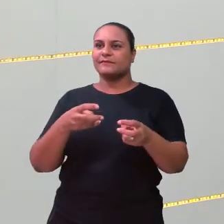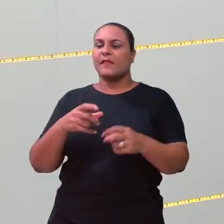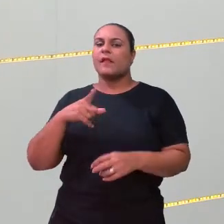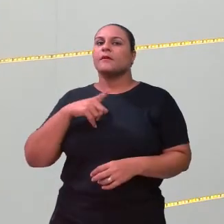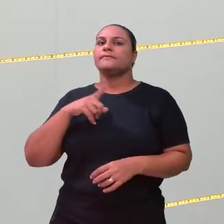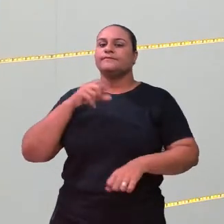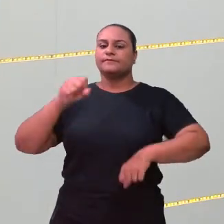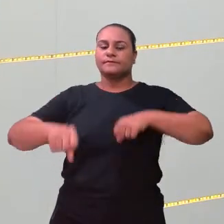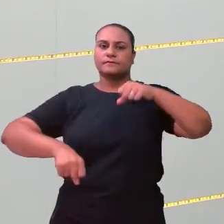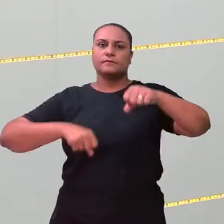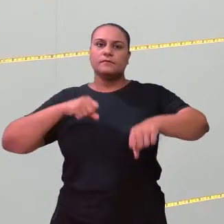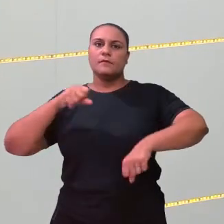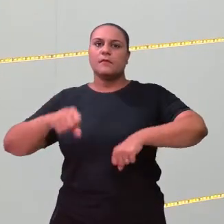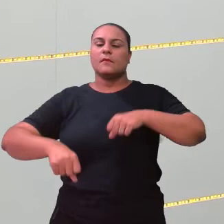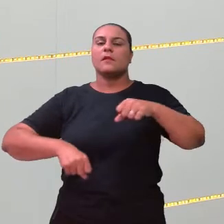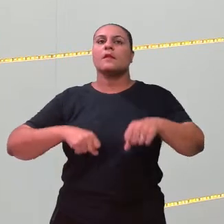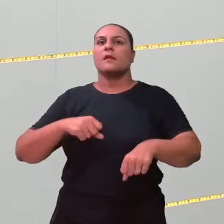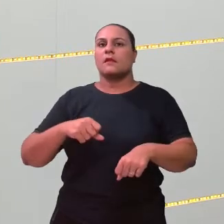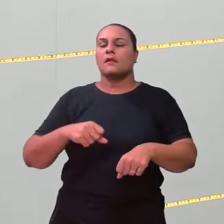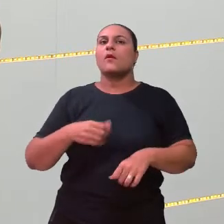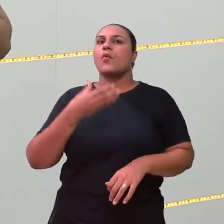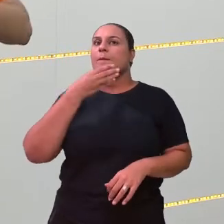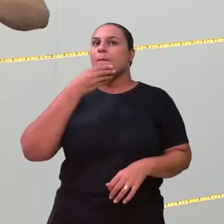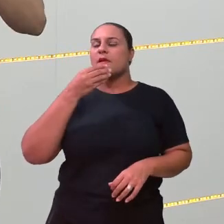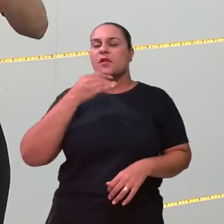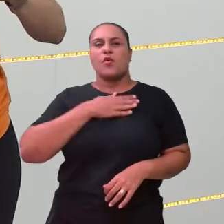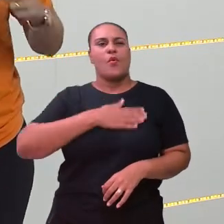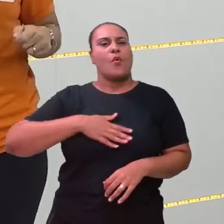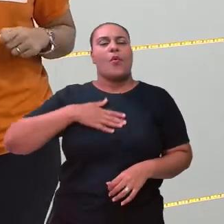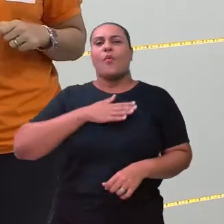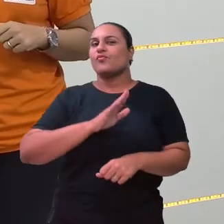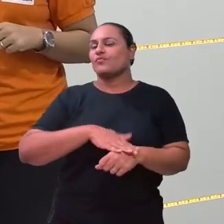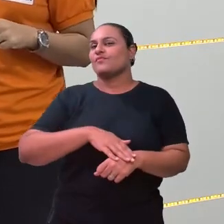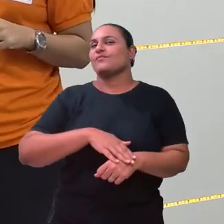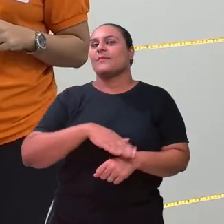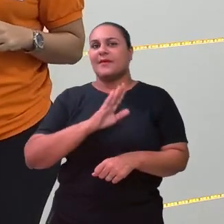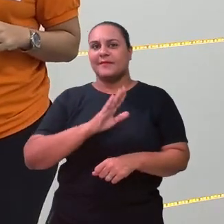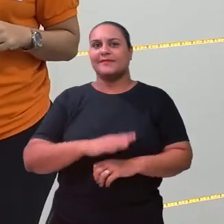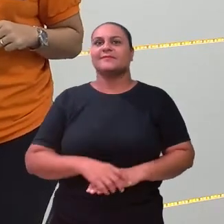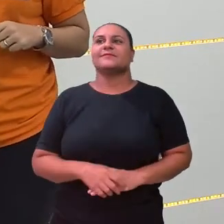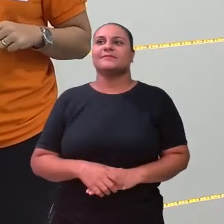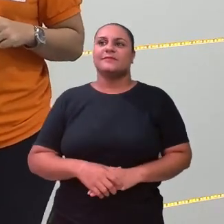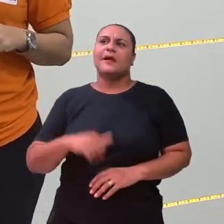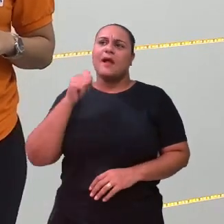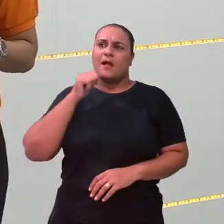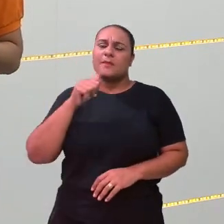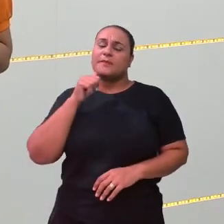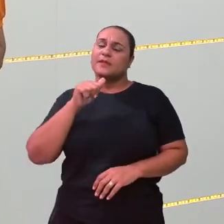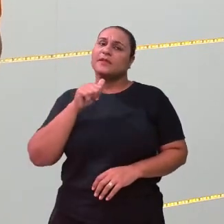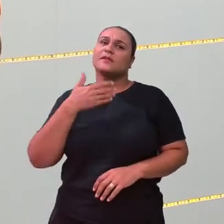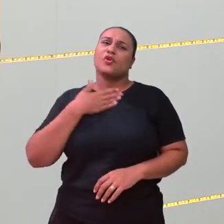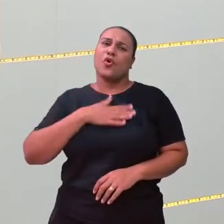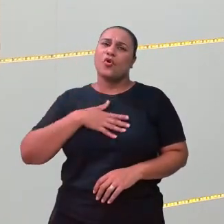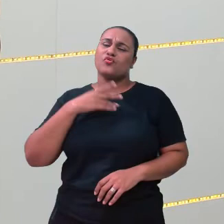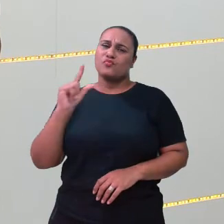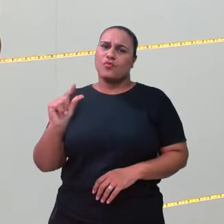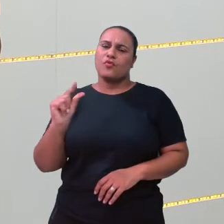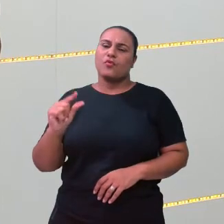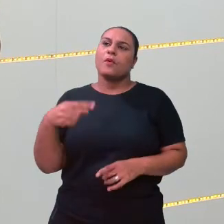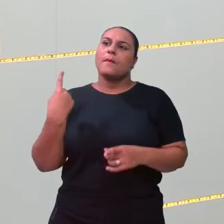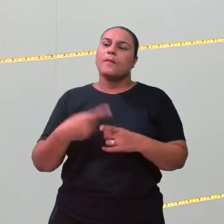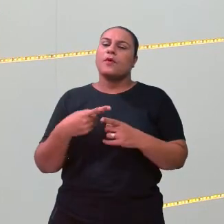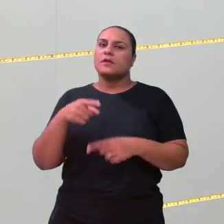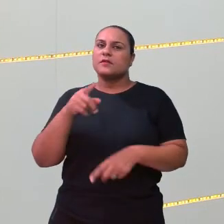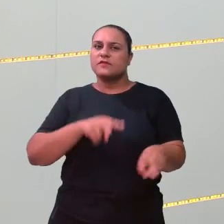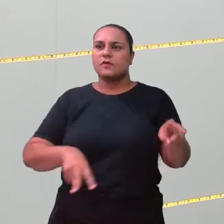o ciclismo, os meninos gostam muito de pedalar. As meninas gostam menos, ó. Se vocês